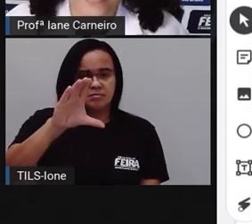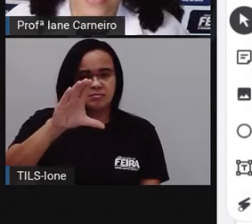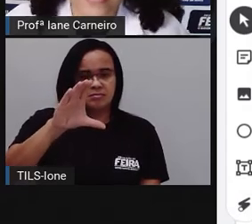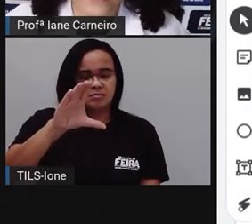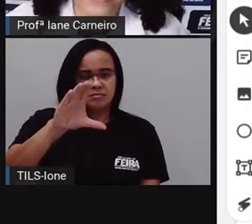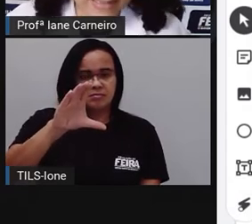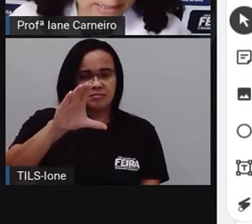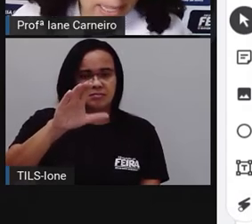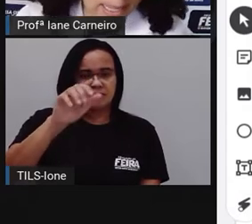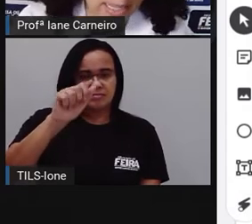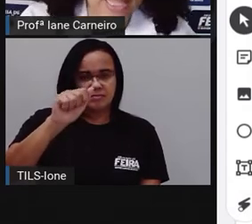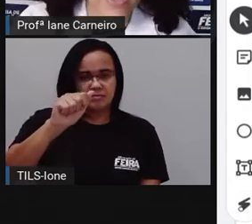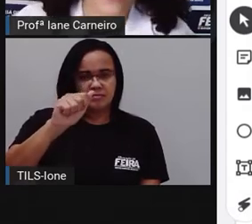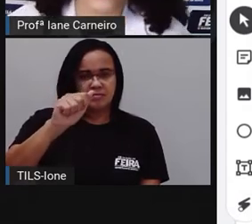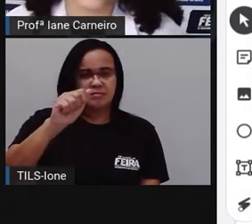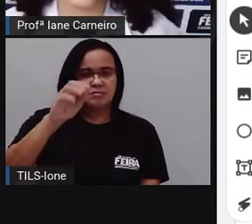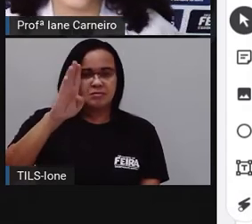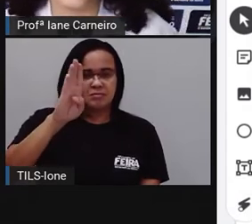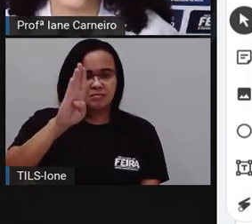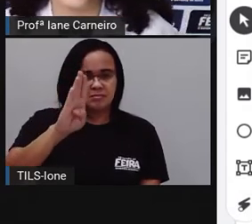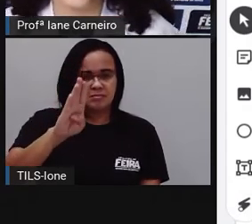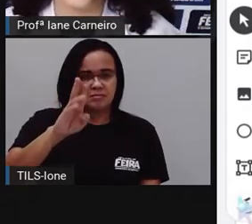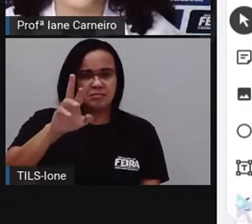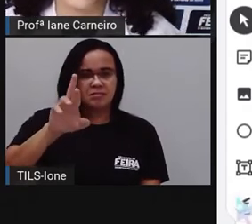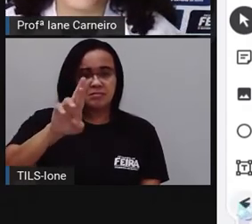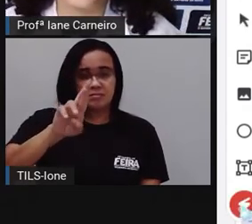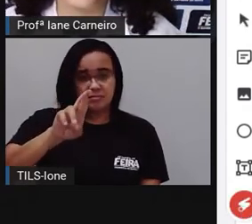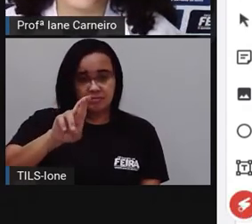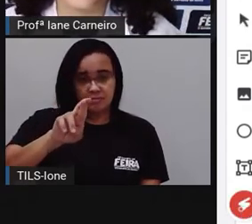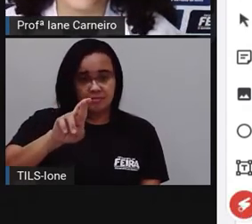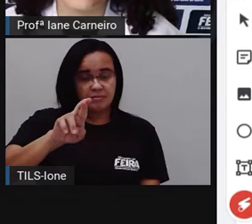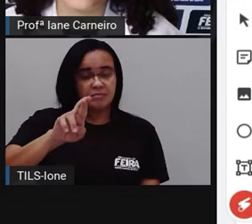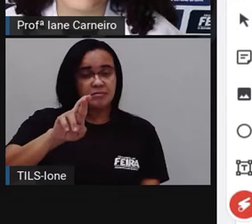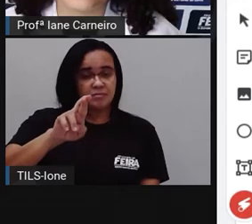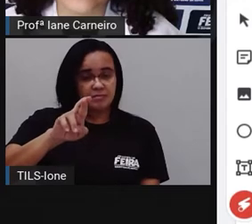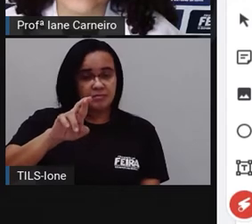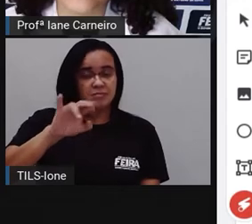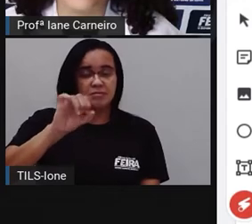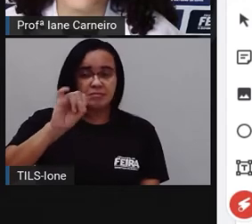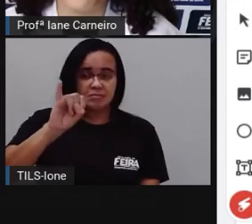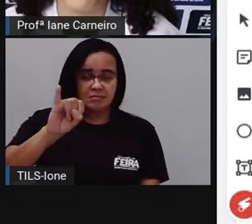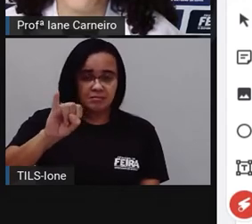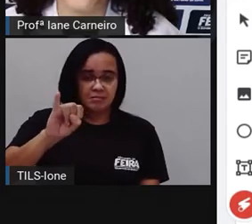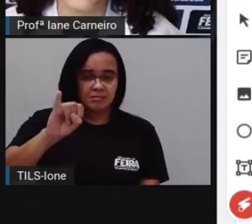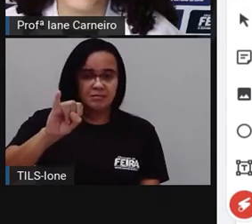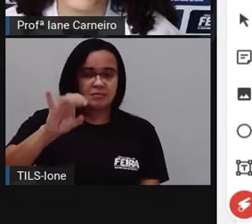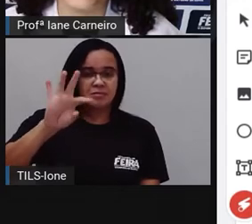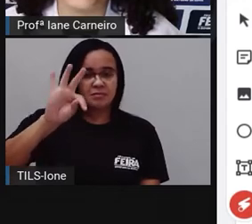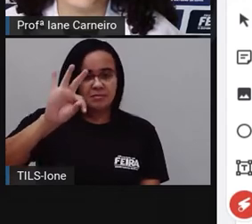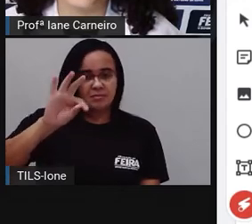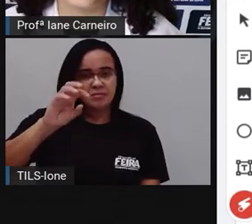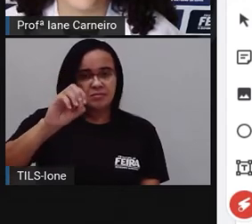colocar a letrinha R entre o B e o I, ó. Cabrito.